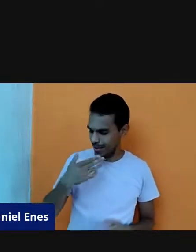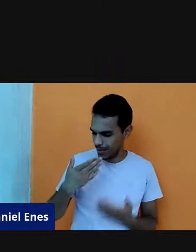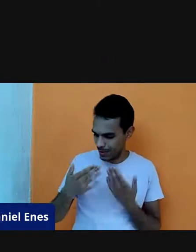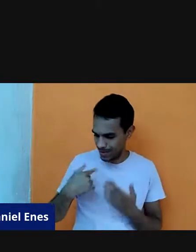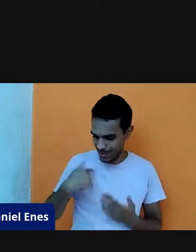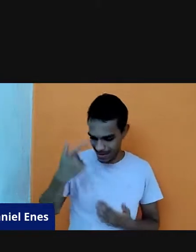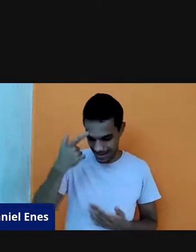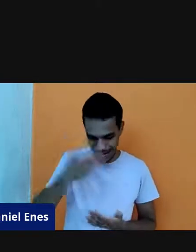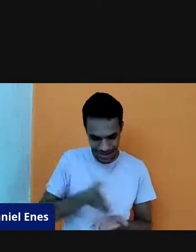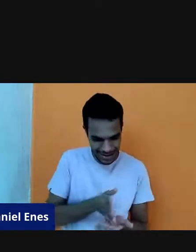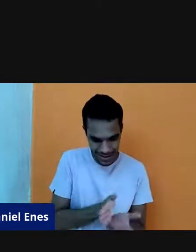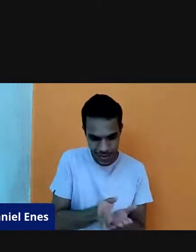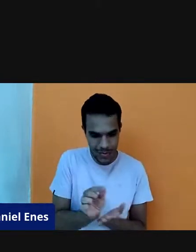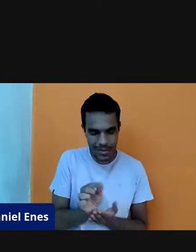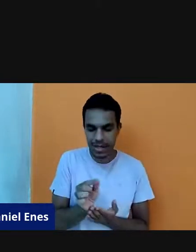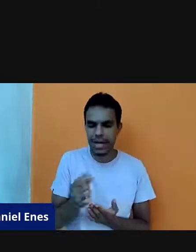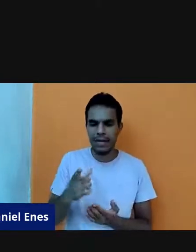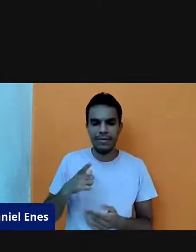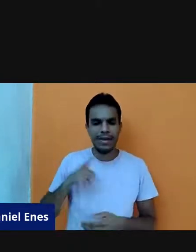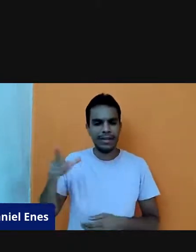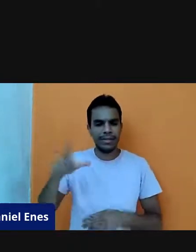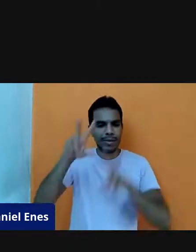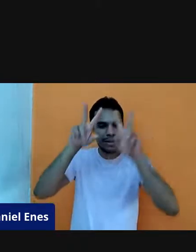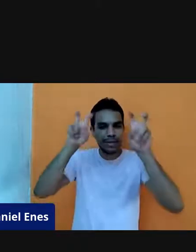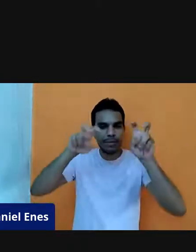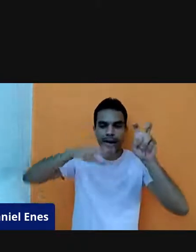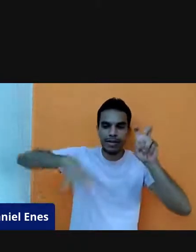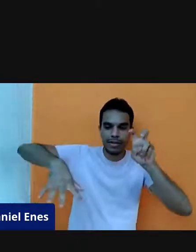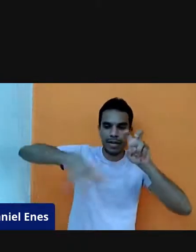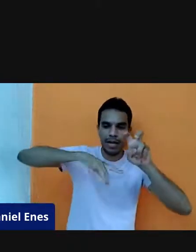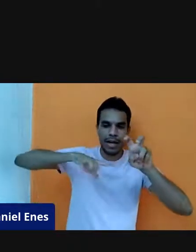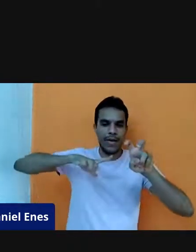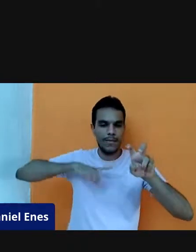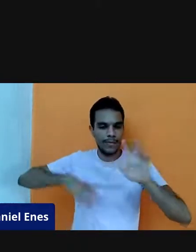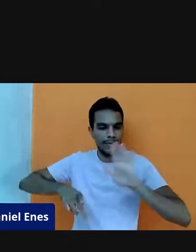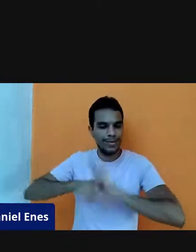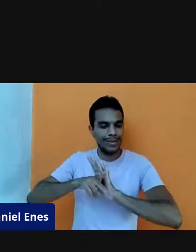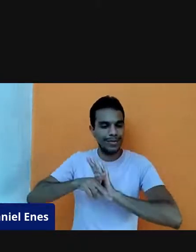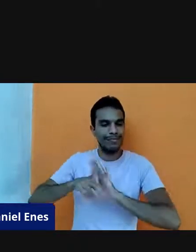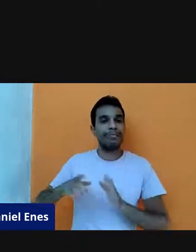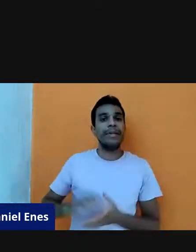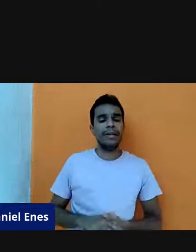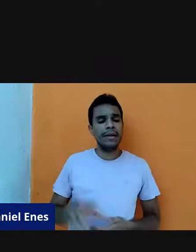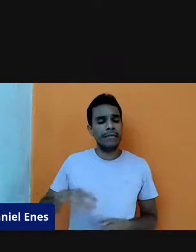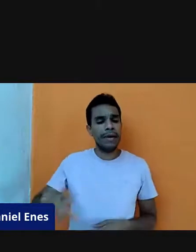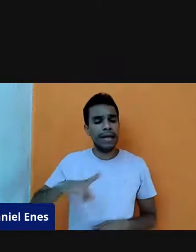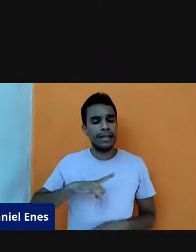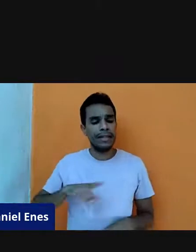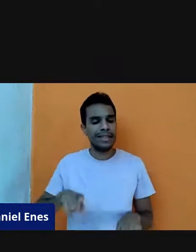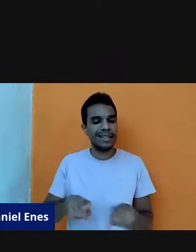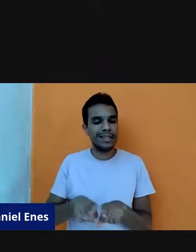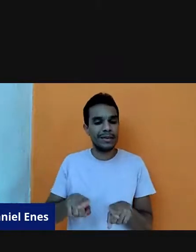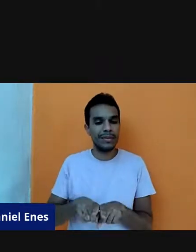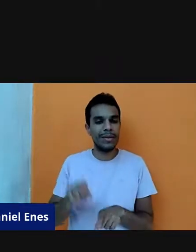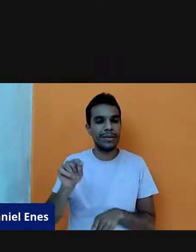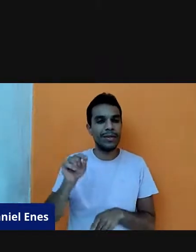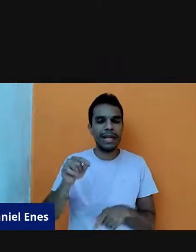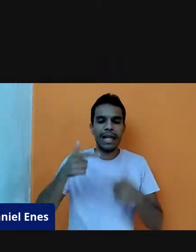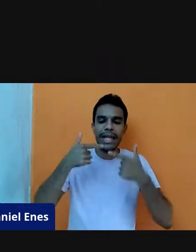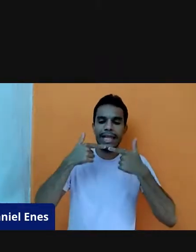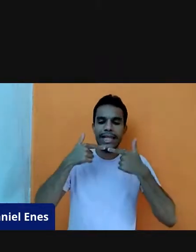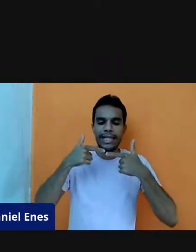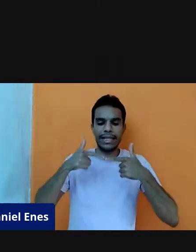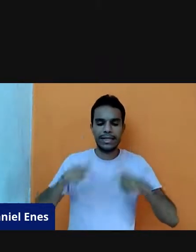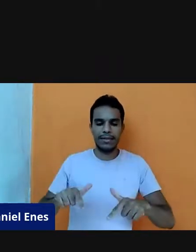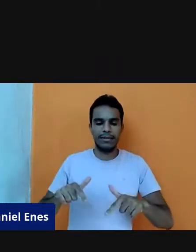ele vai ter uma temática regionalista, né? E vai ter também a questão da linguagem,